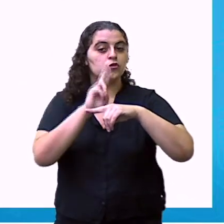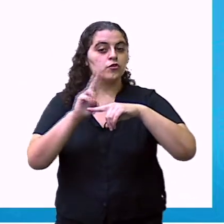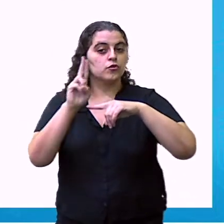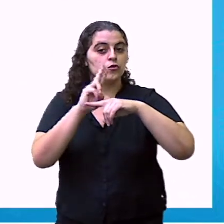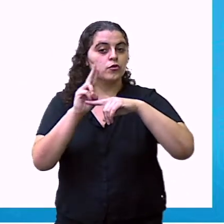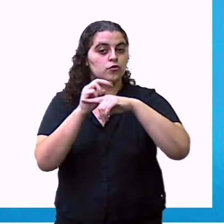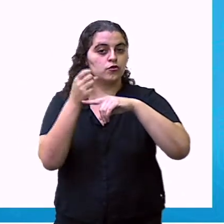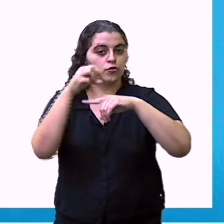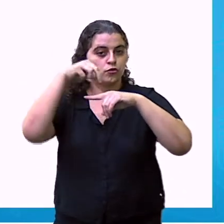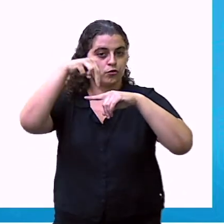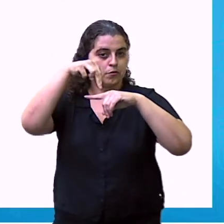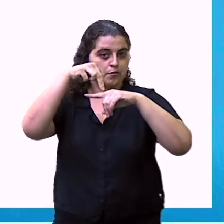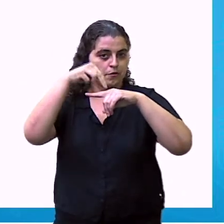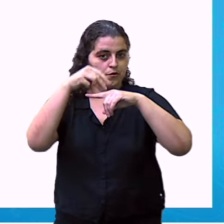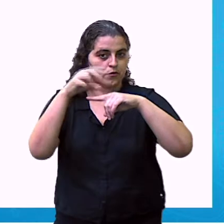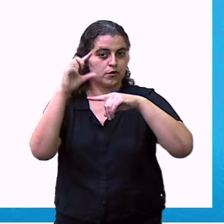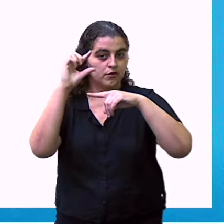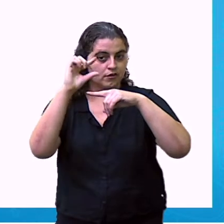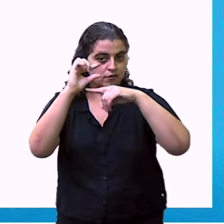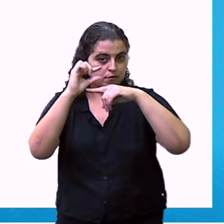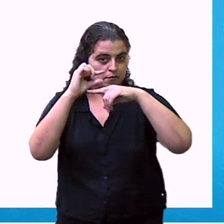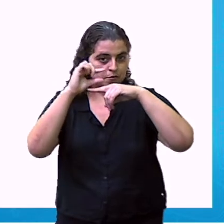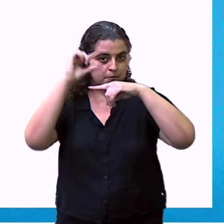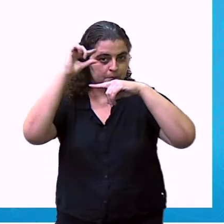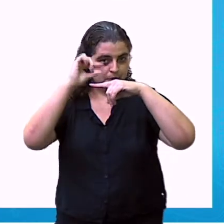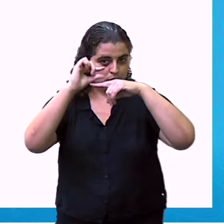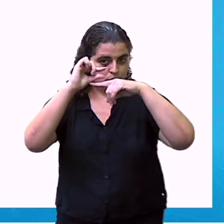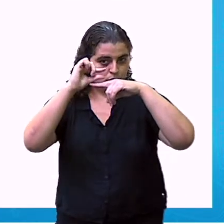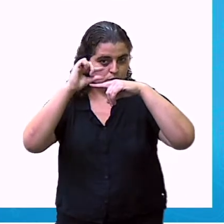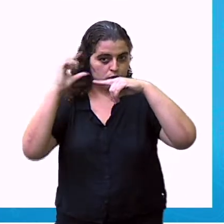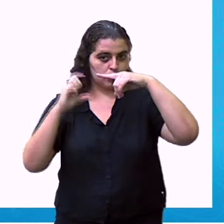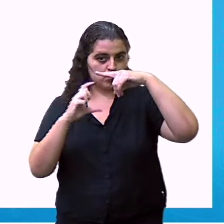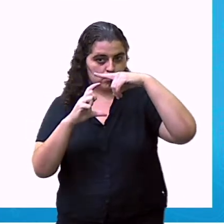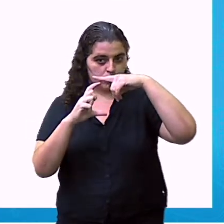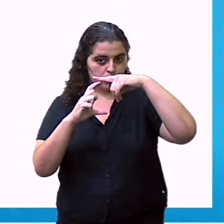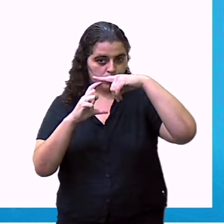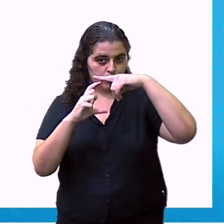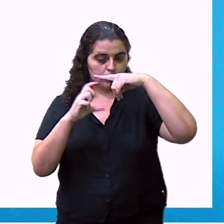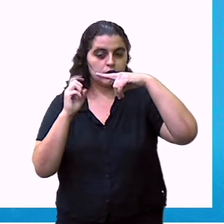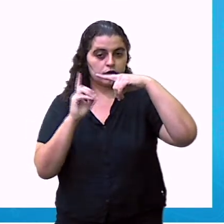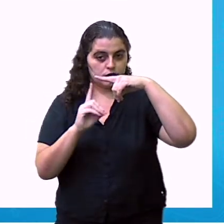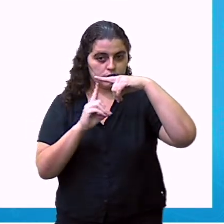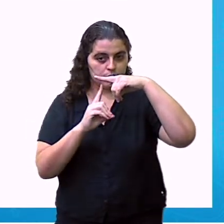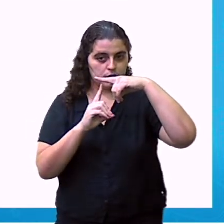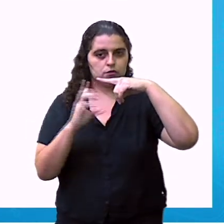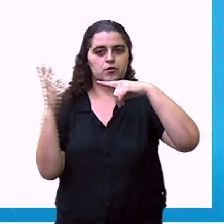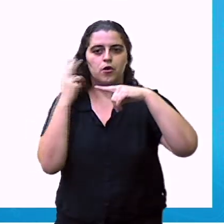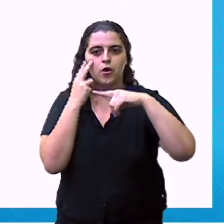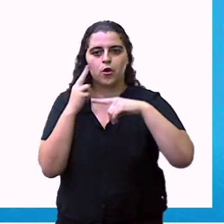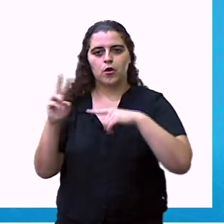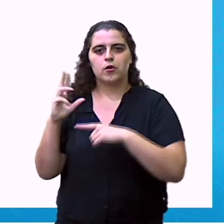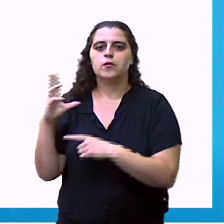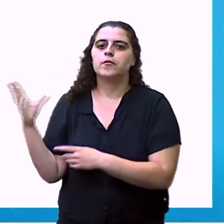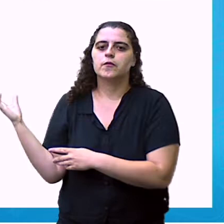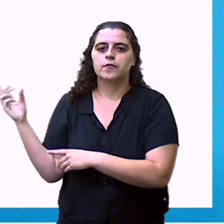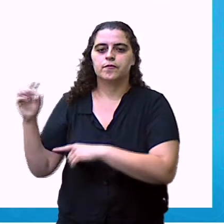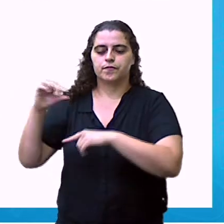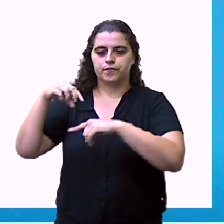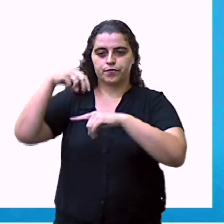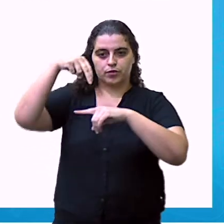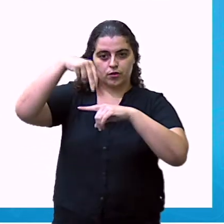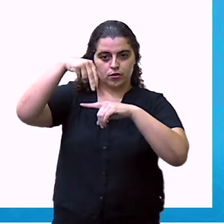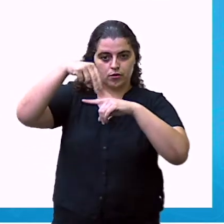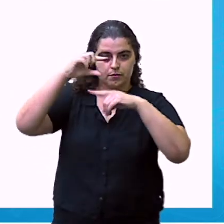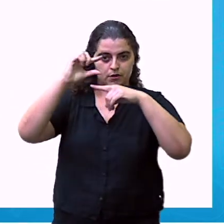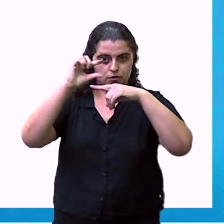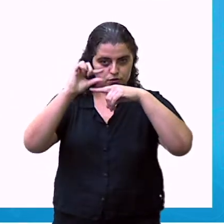fração e o que é o denominador de uma fração. Então, a fração própria é quando o numerador